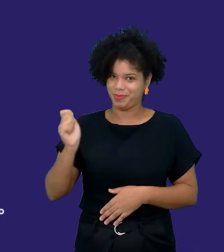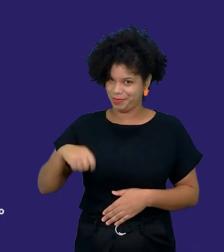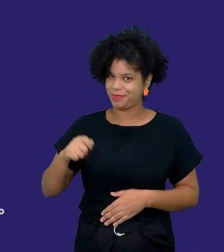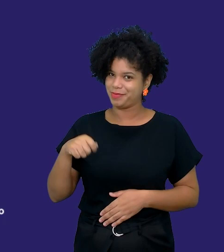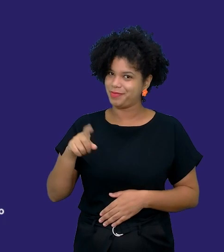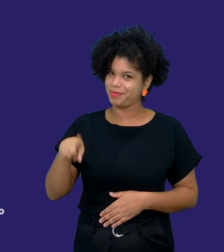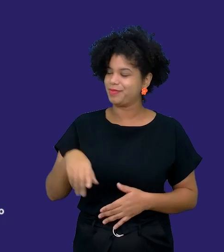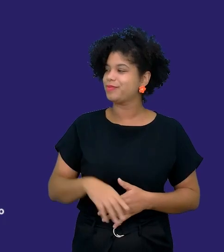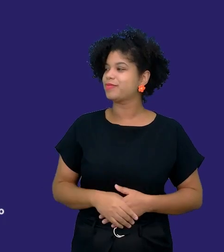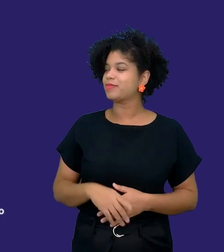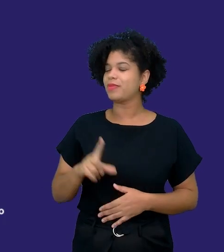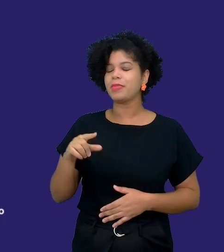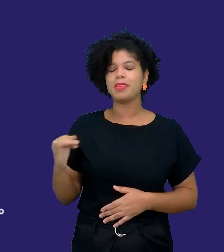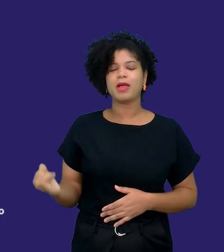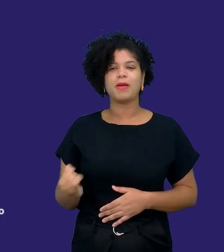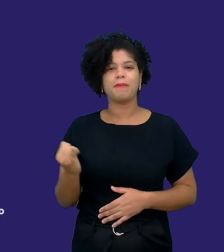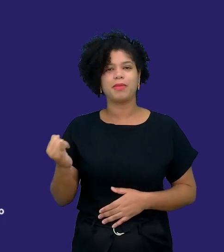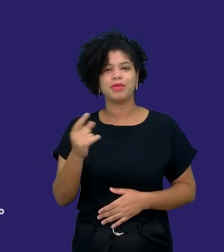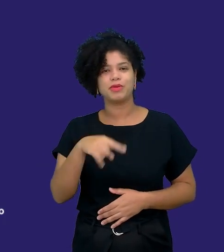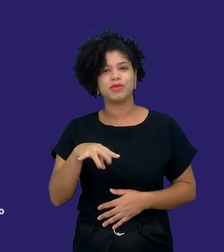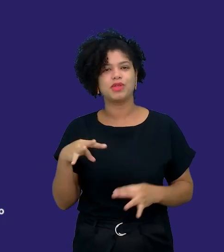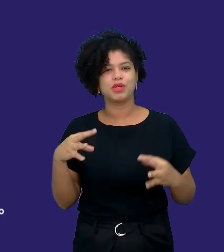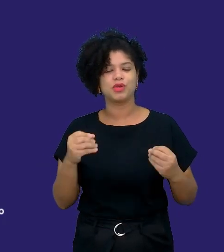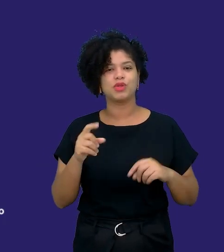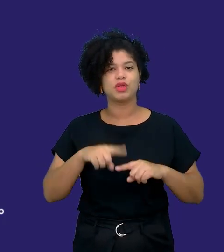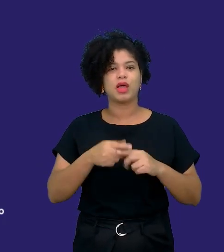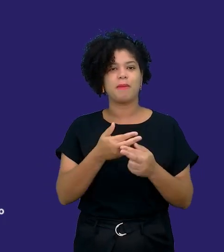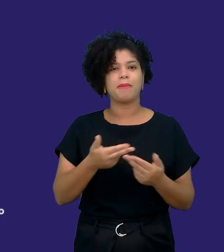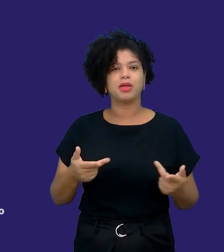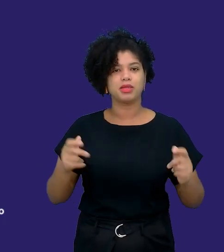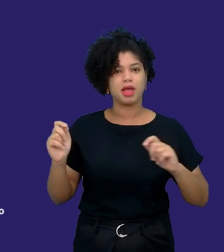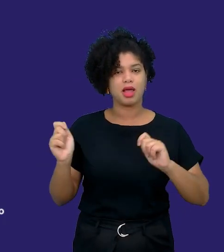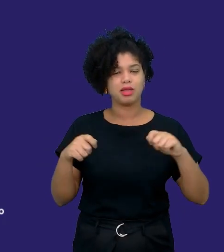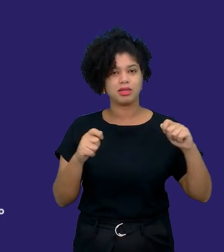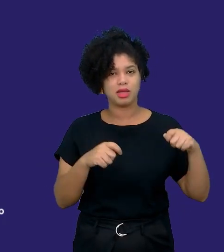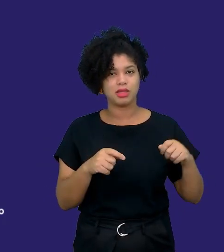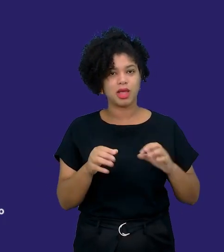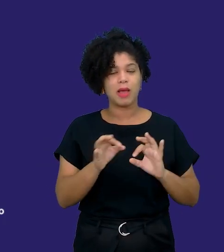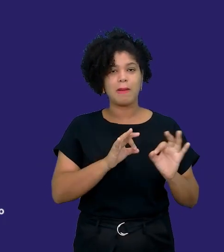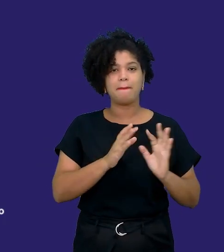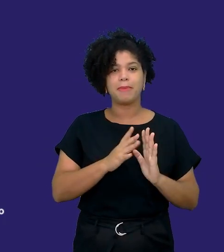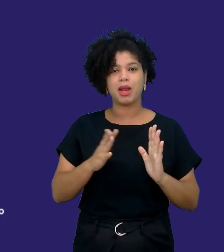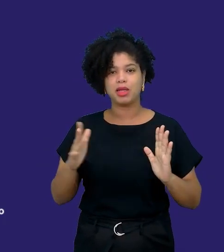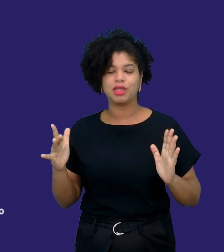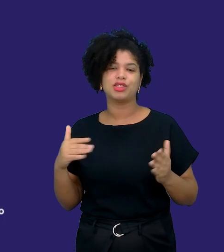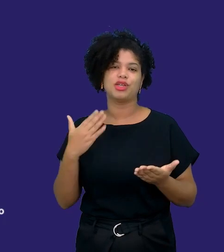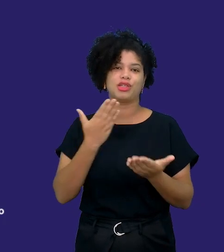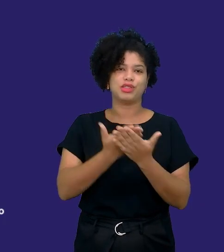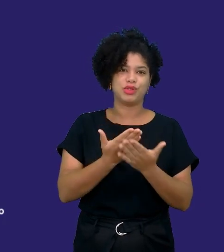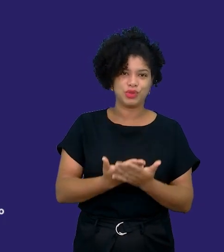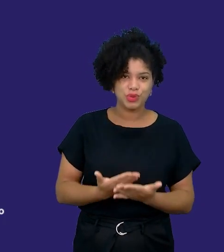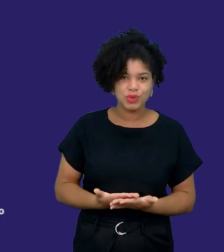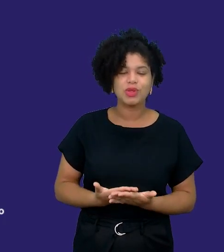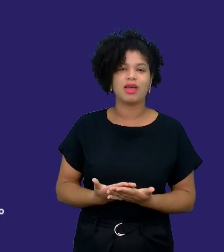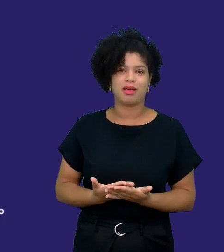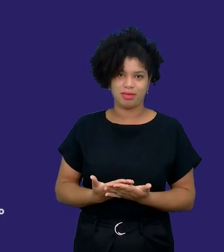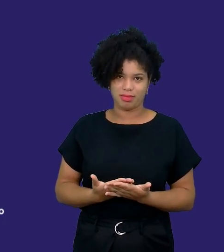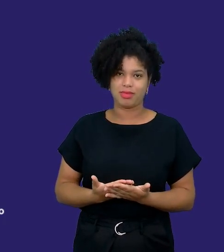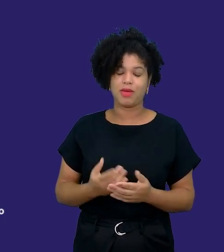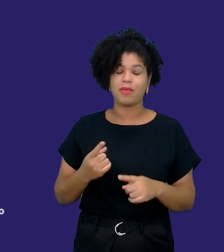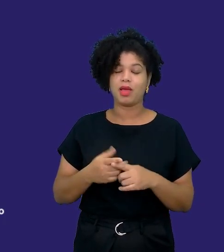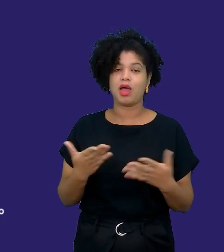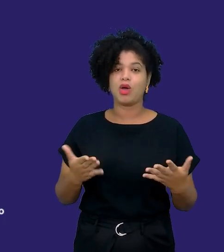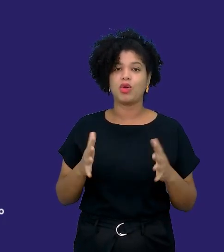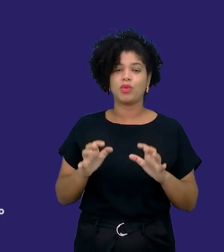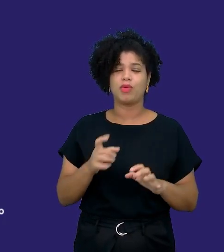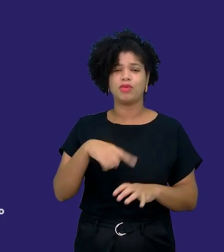é importantíssimo para que vocês tenham esse material para poder planejar, estudar, né, porque agora, nesse momento,